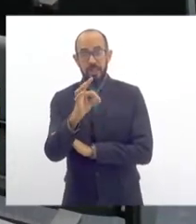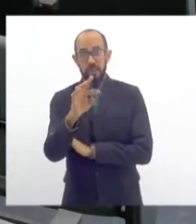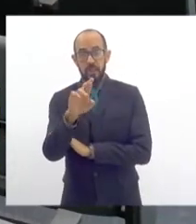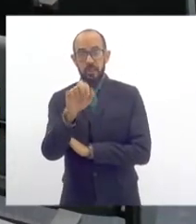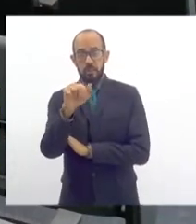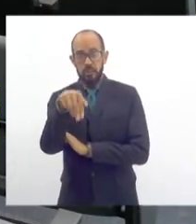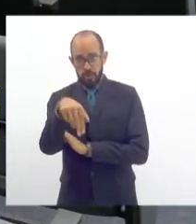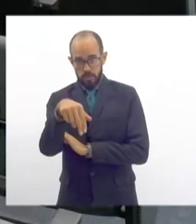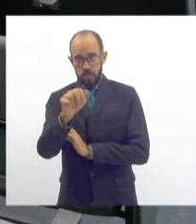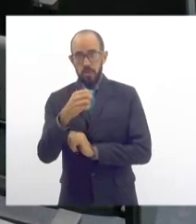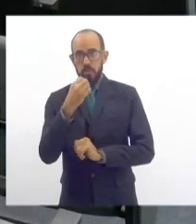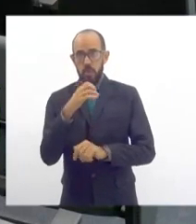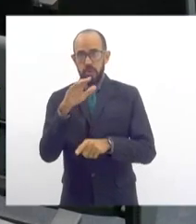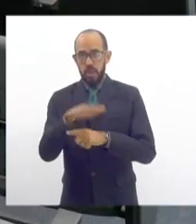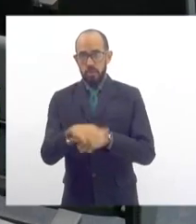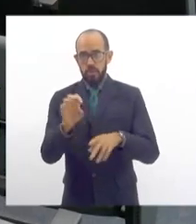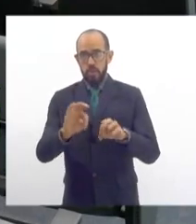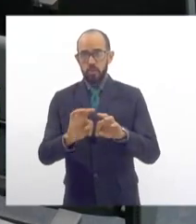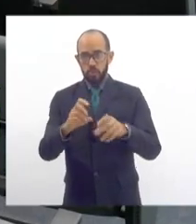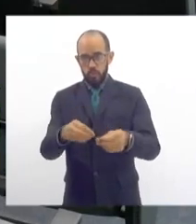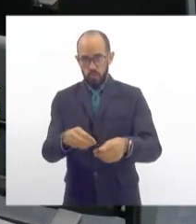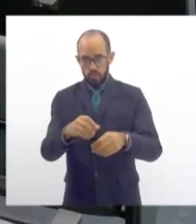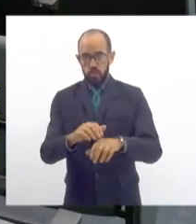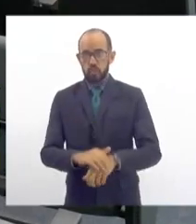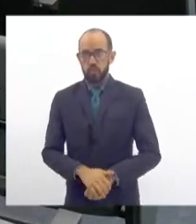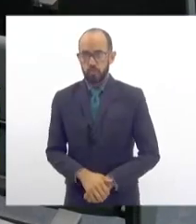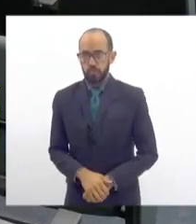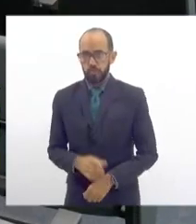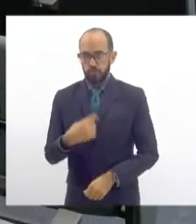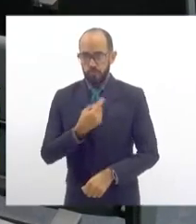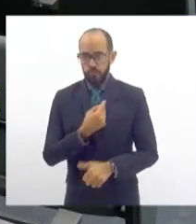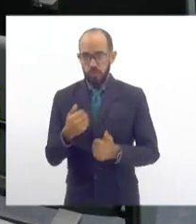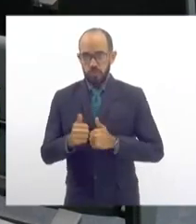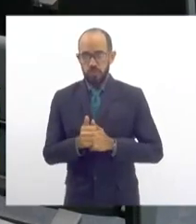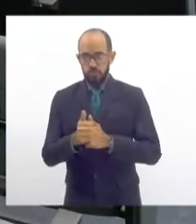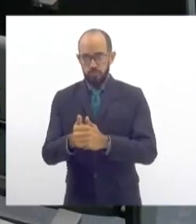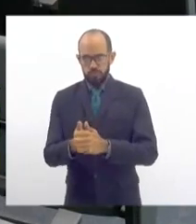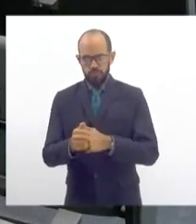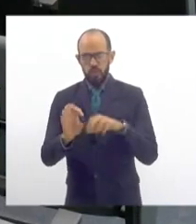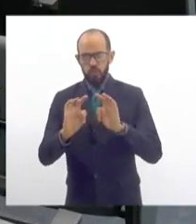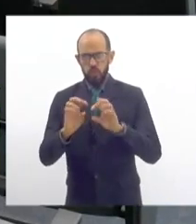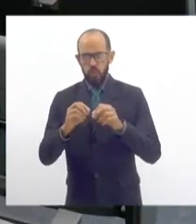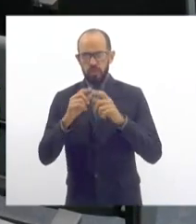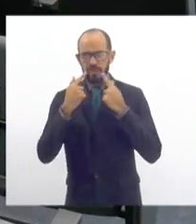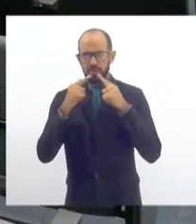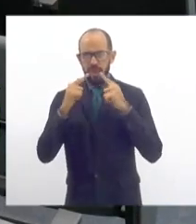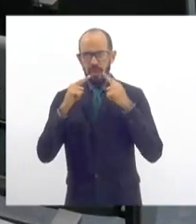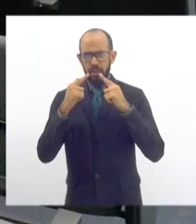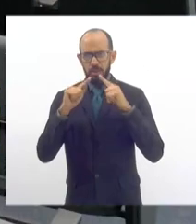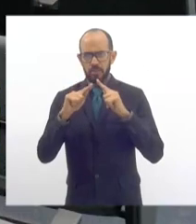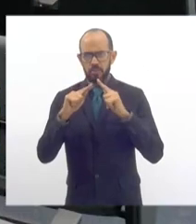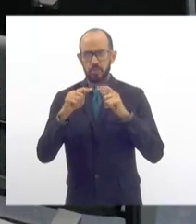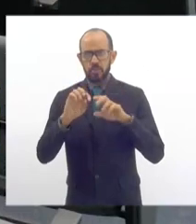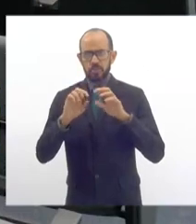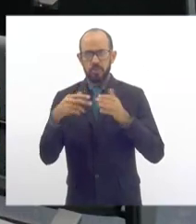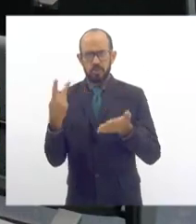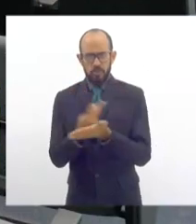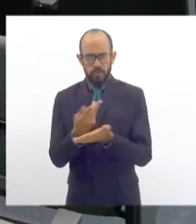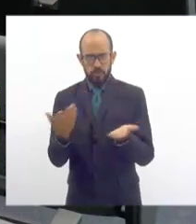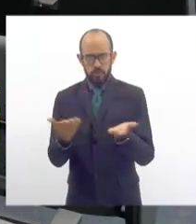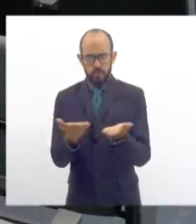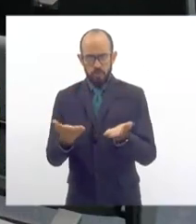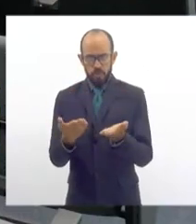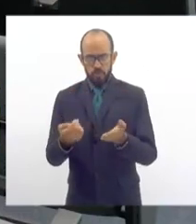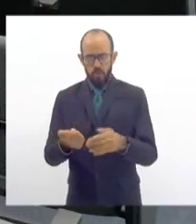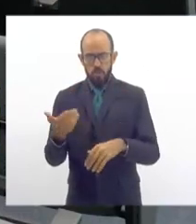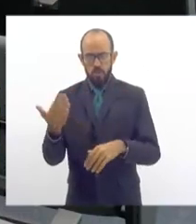a todos. A gente está acompanhando tudo, todas as reivindicações e tudo que tem acontecido nesse momento, inclusive há minutos